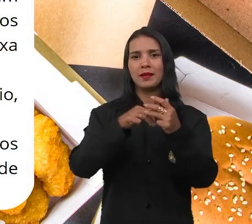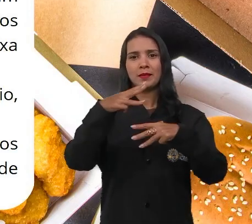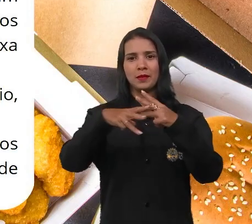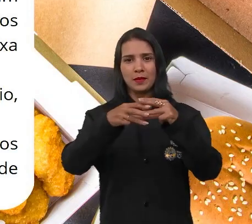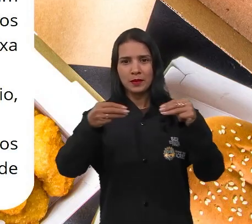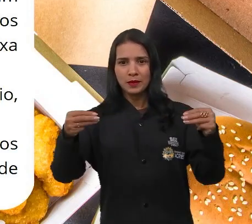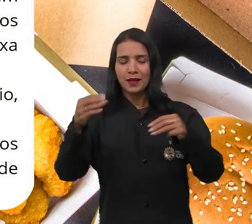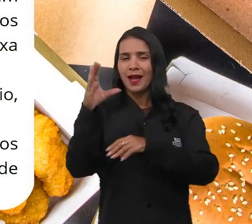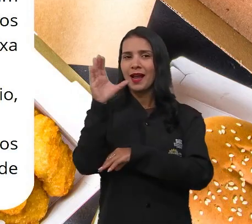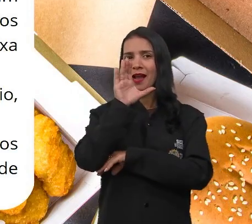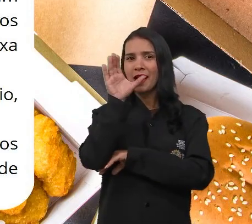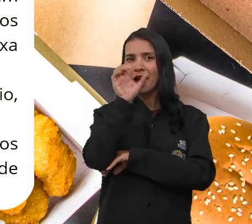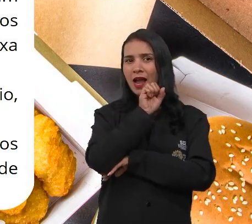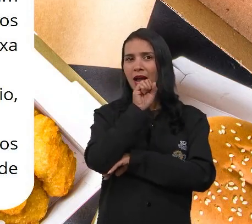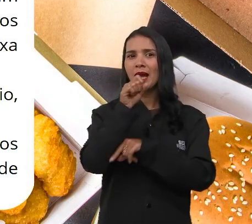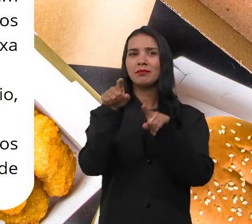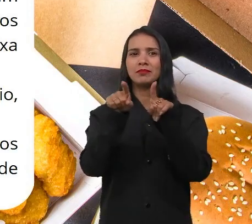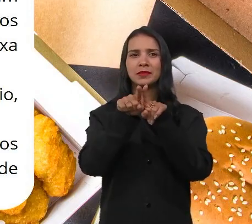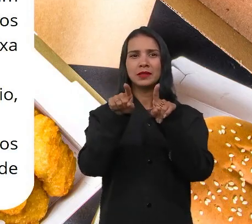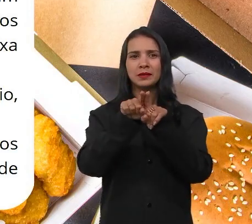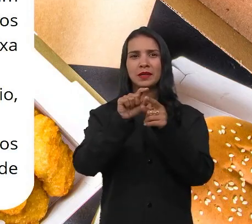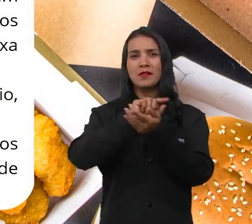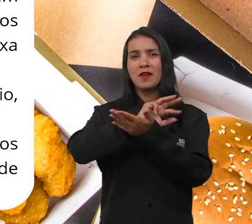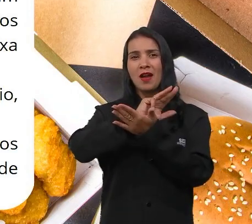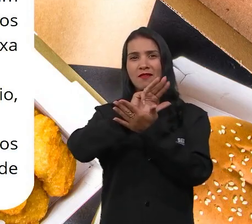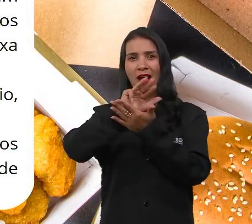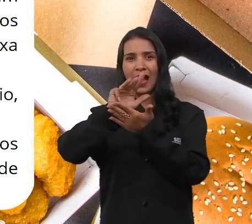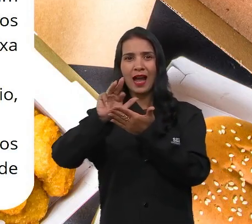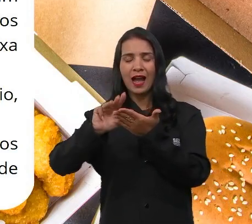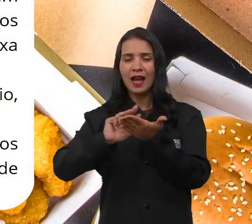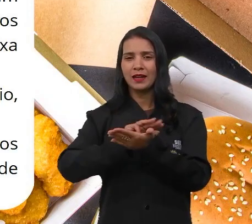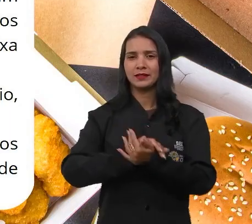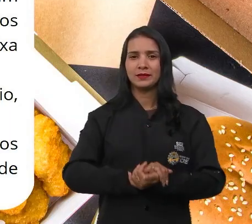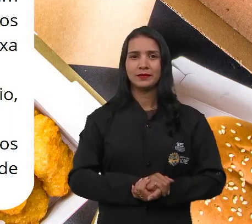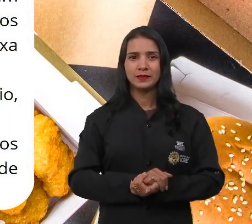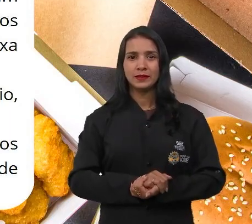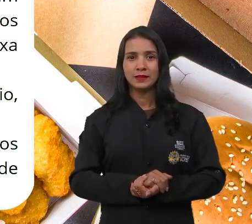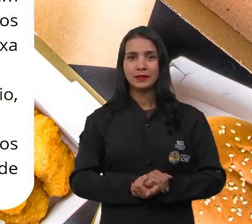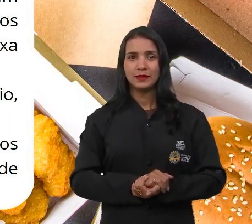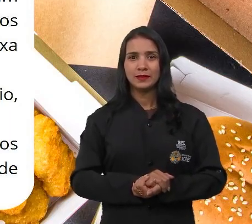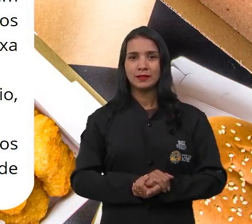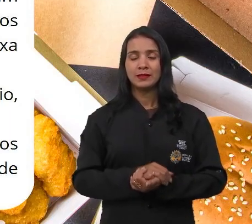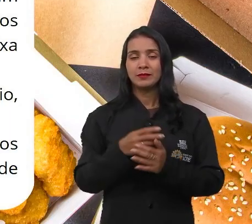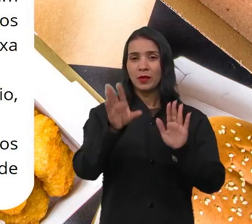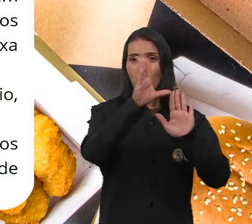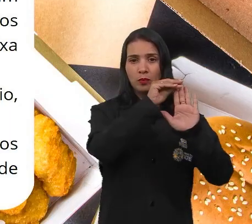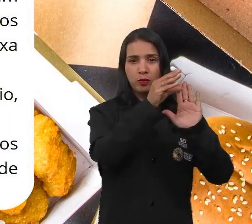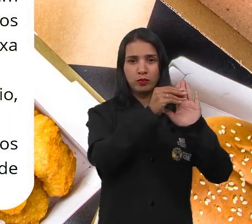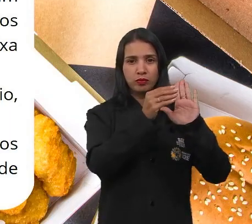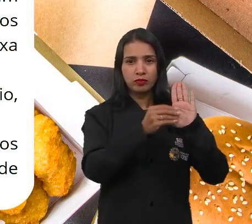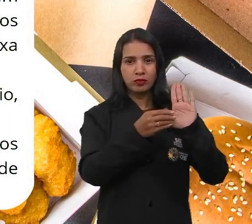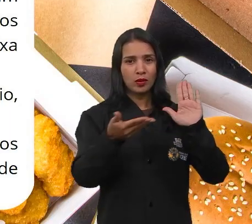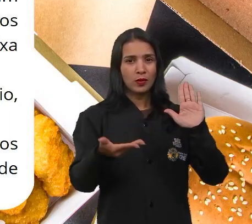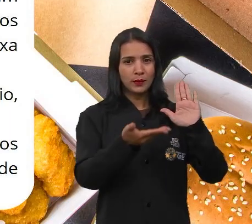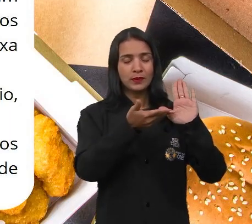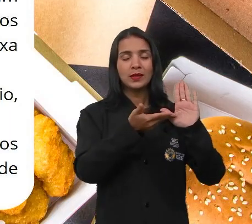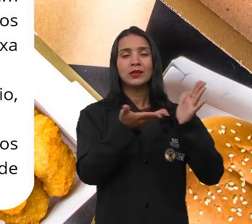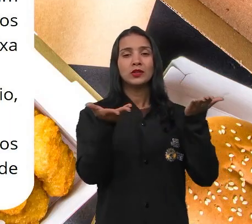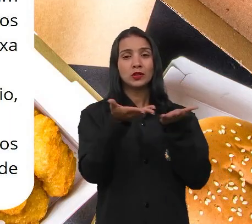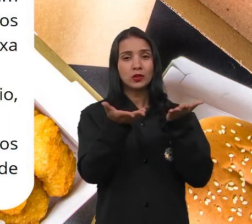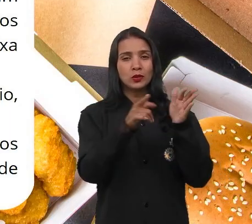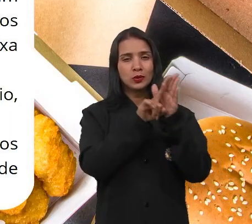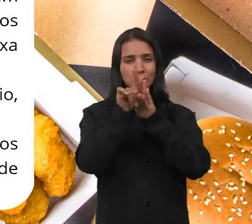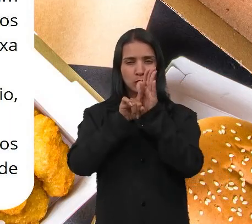instantâneo, embutidos e fast foods congelados. Considerando o conteúdo, os